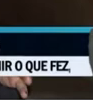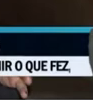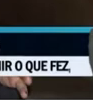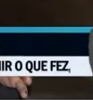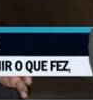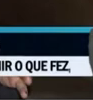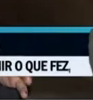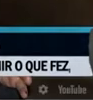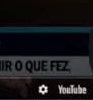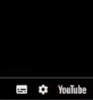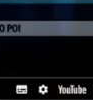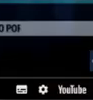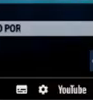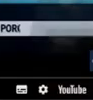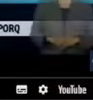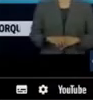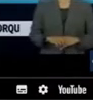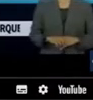com esse vídeo.